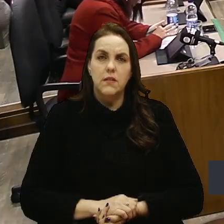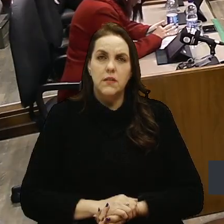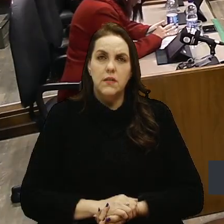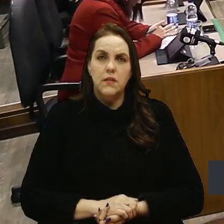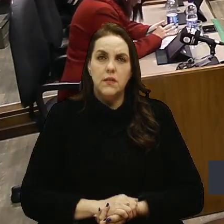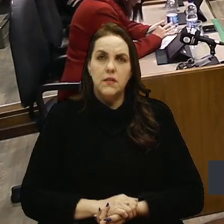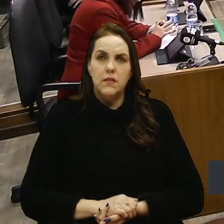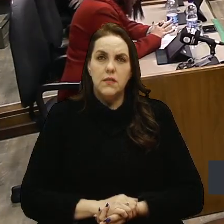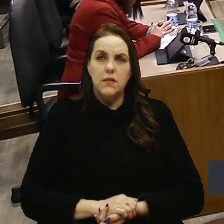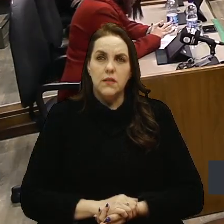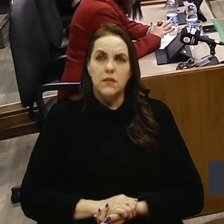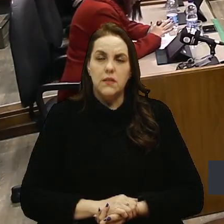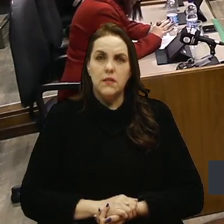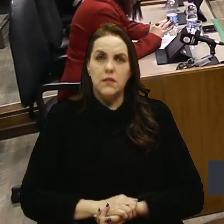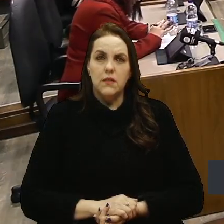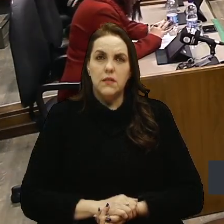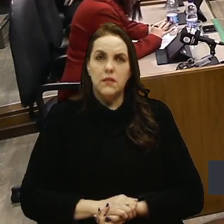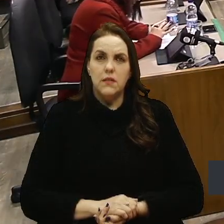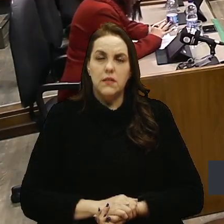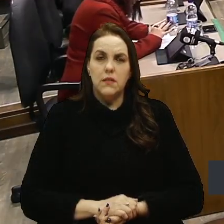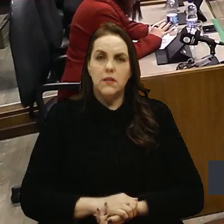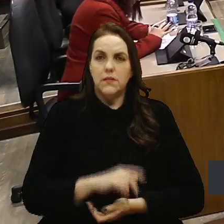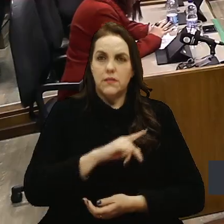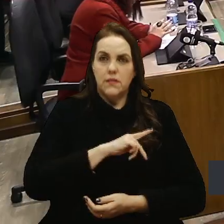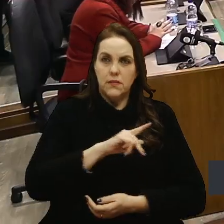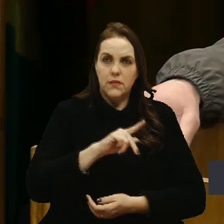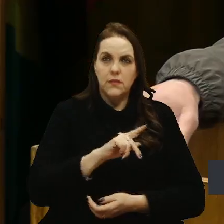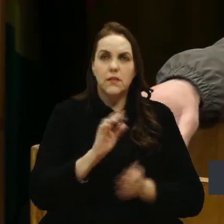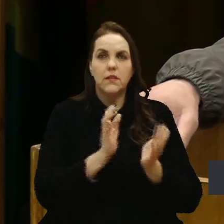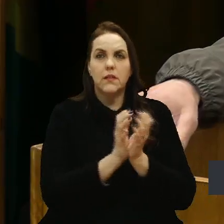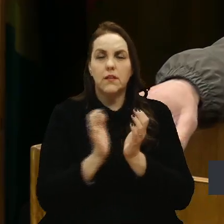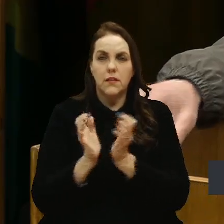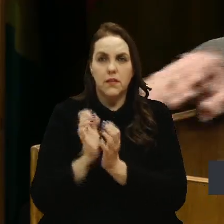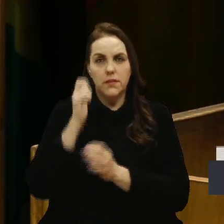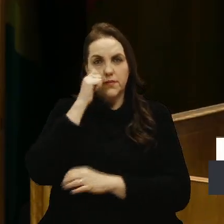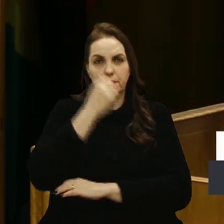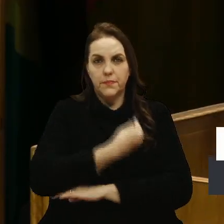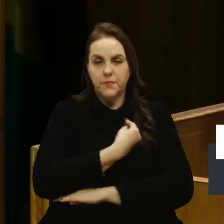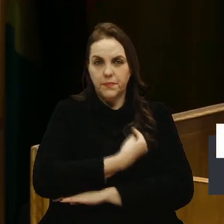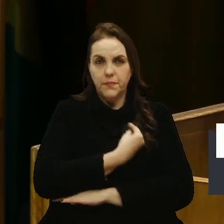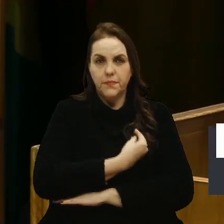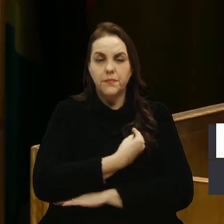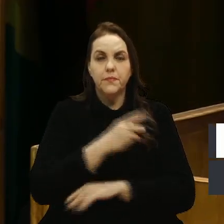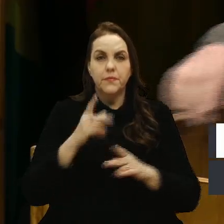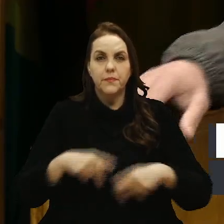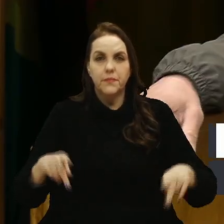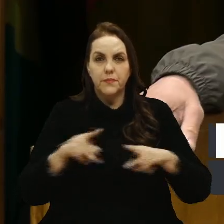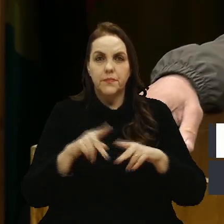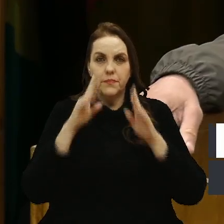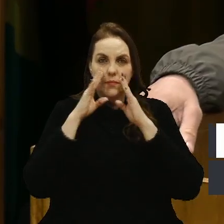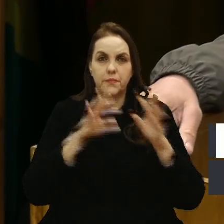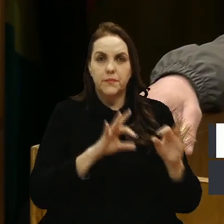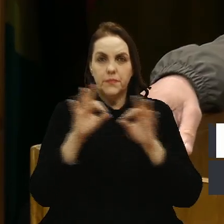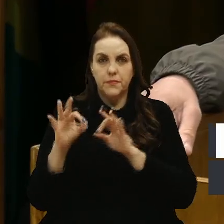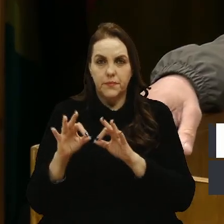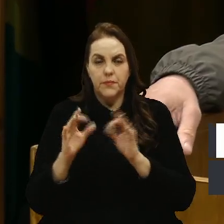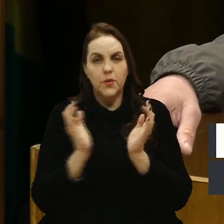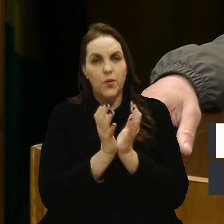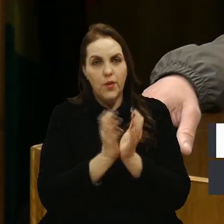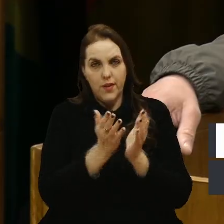Senhor presidente, nobres colegas aqui presentes, população que nos assiste, caro colega vereador Iago Morandi,